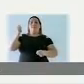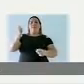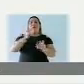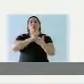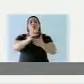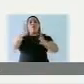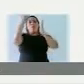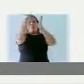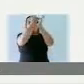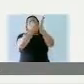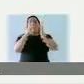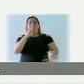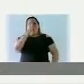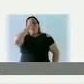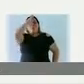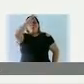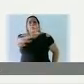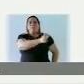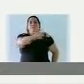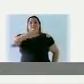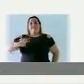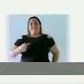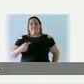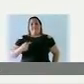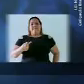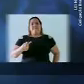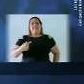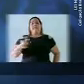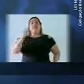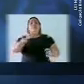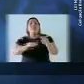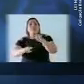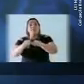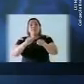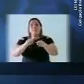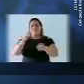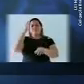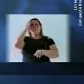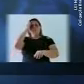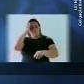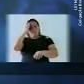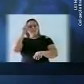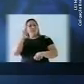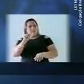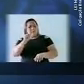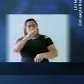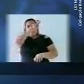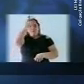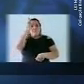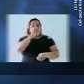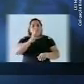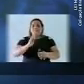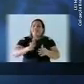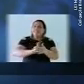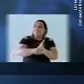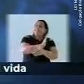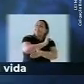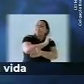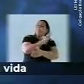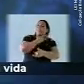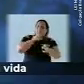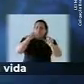Começa agora o programa Bolsonaro 17. Você, mais do que ninguém, sabe que o Brasil está